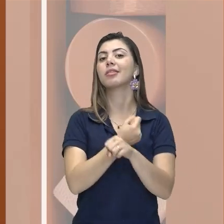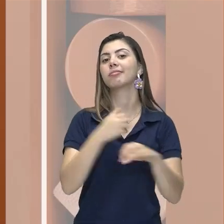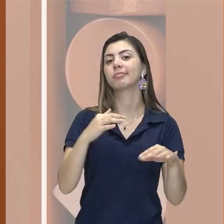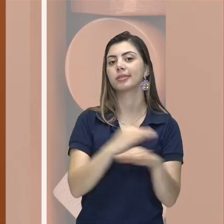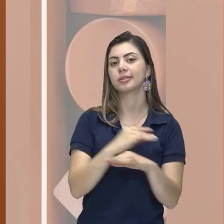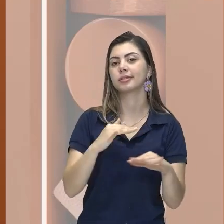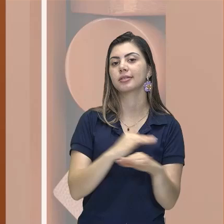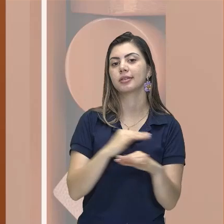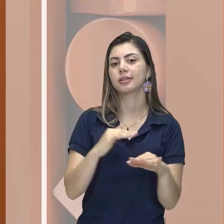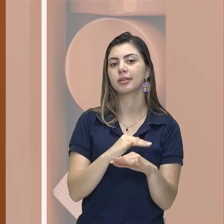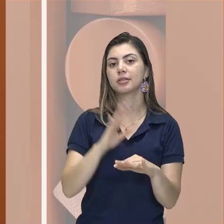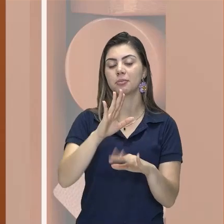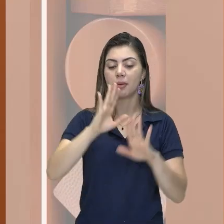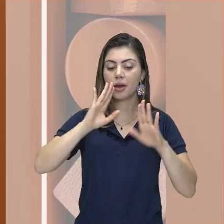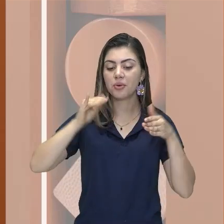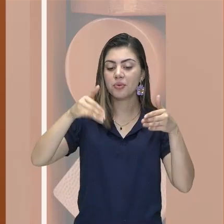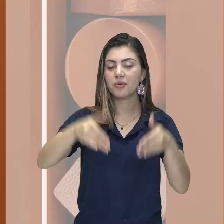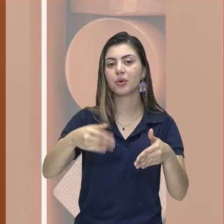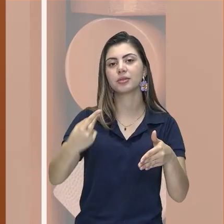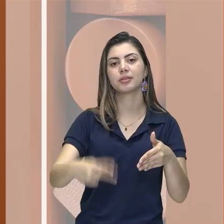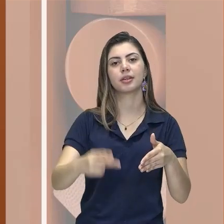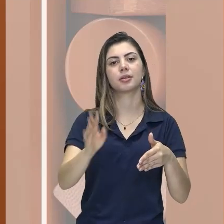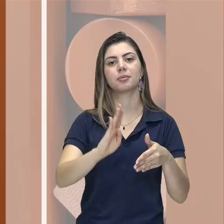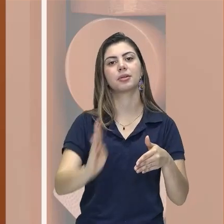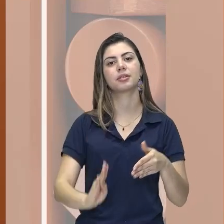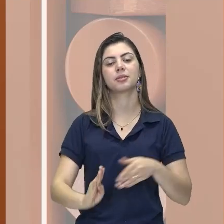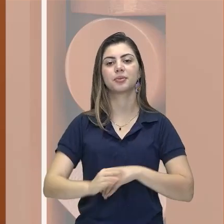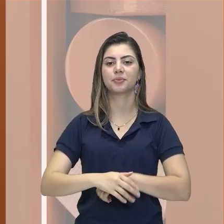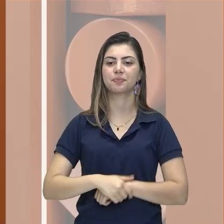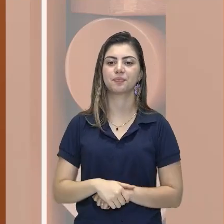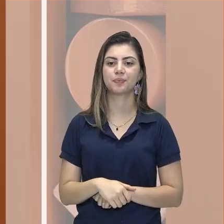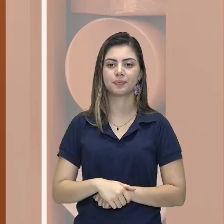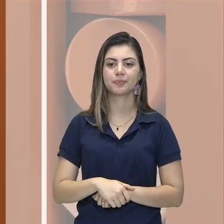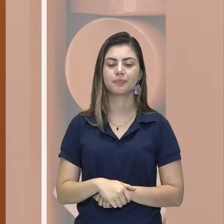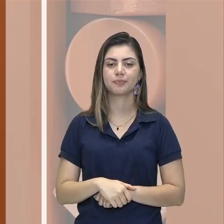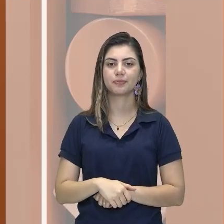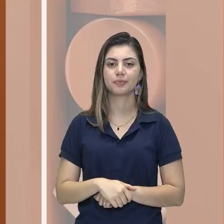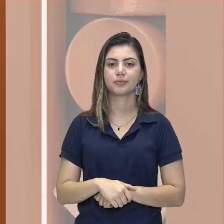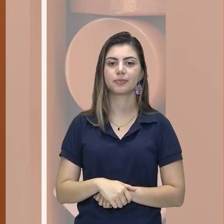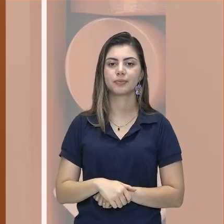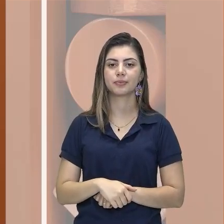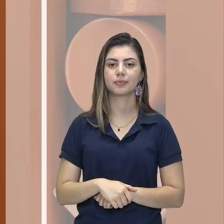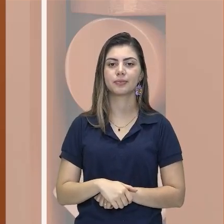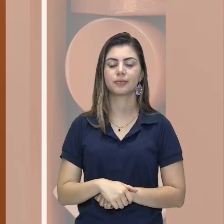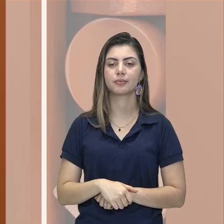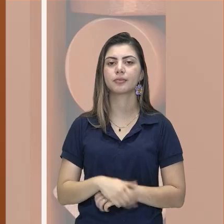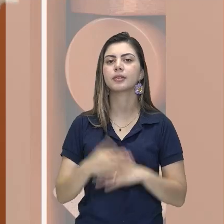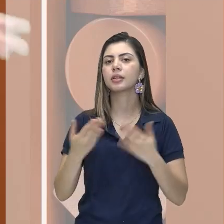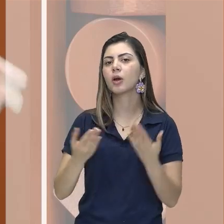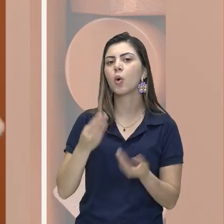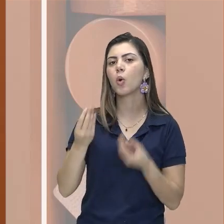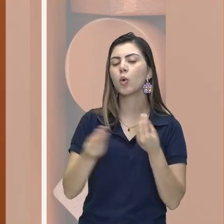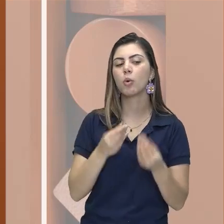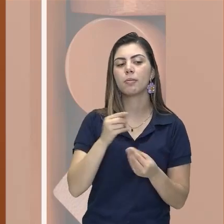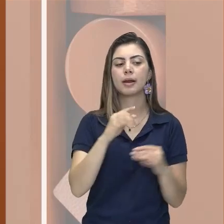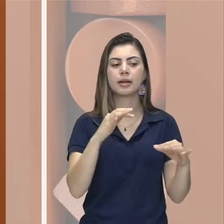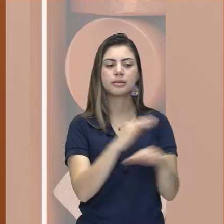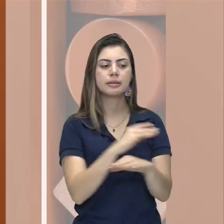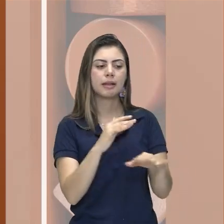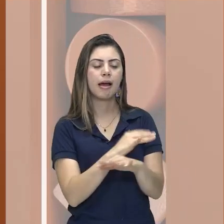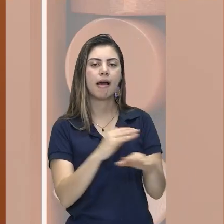especificamente sobre a urbanização brasileira, sobre o crescimento das